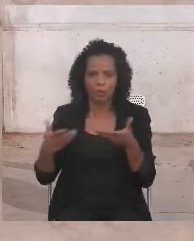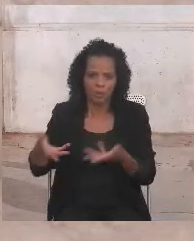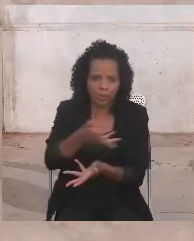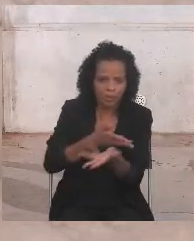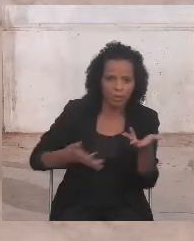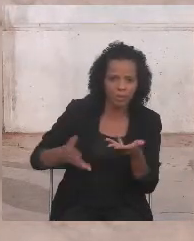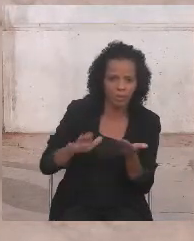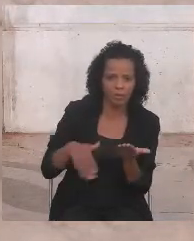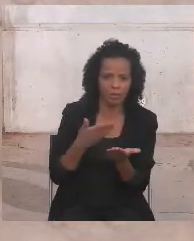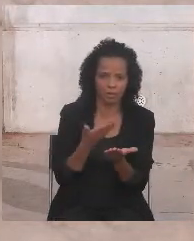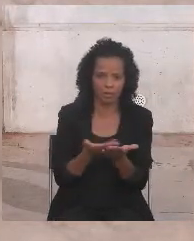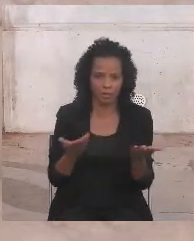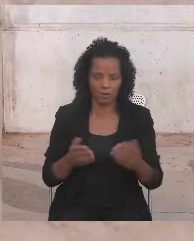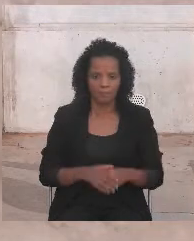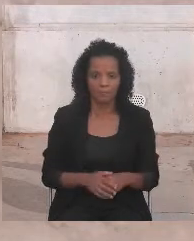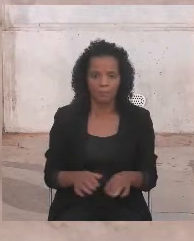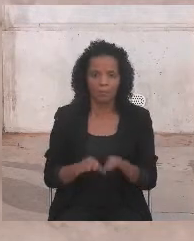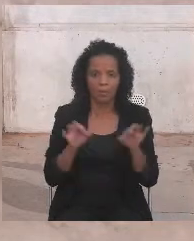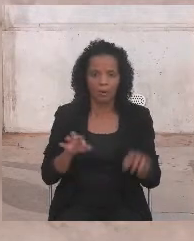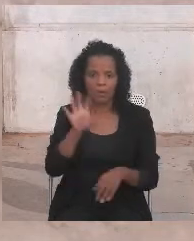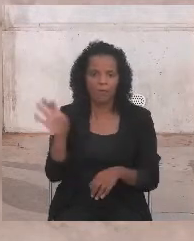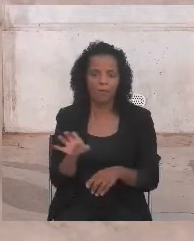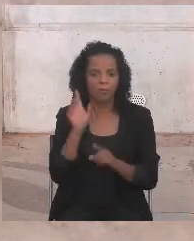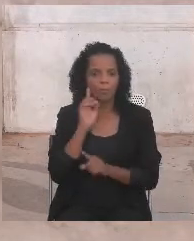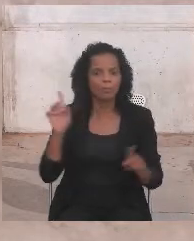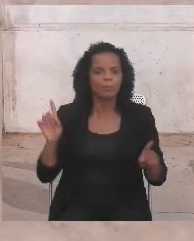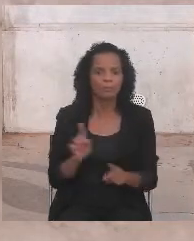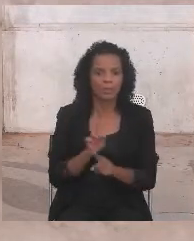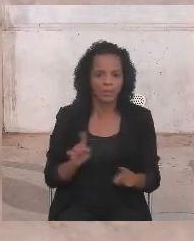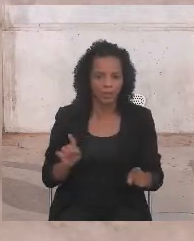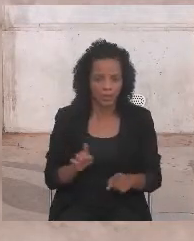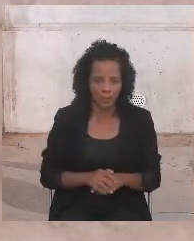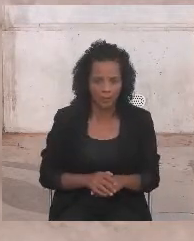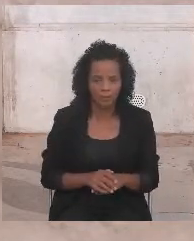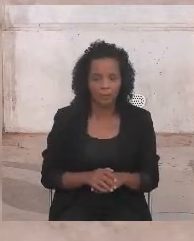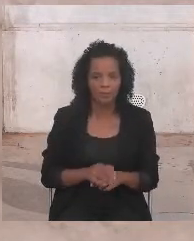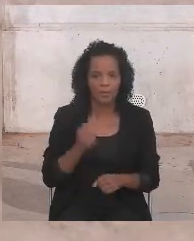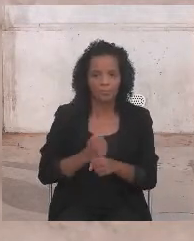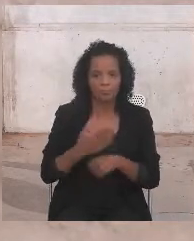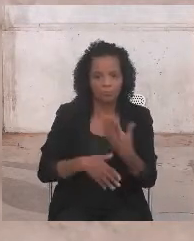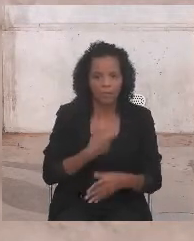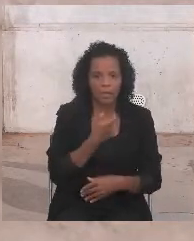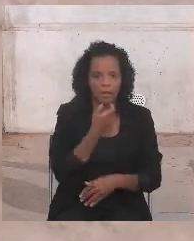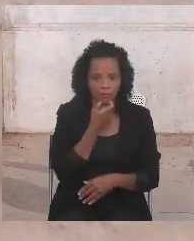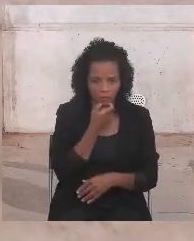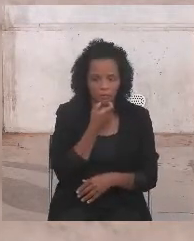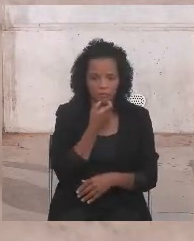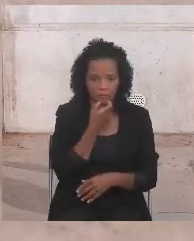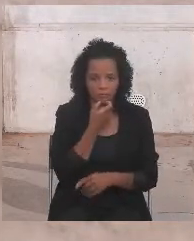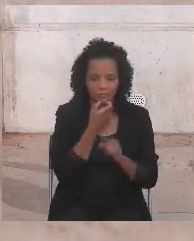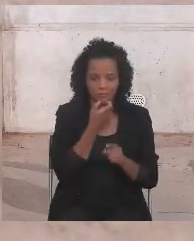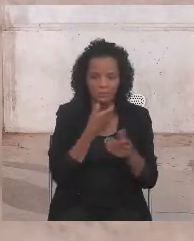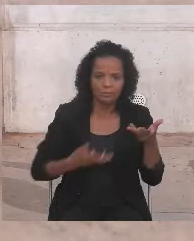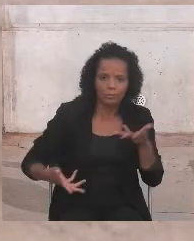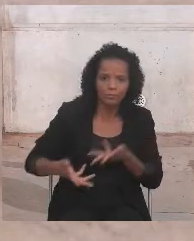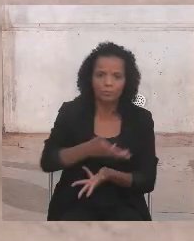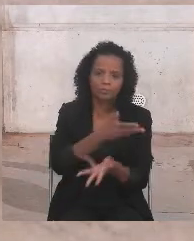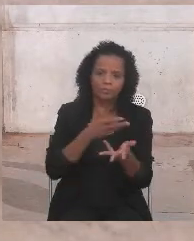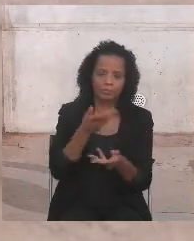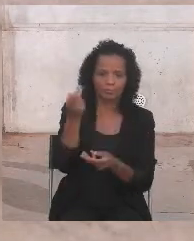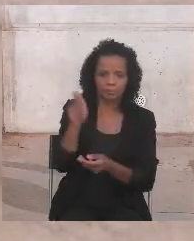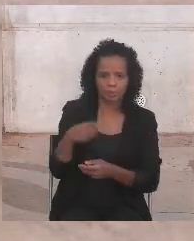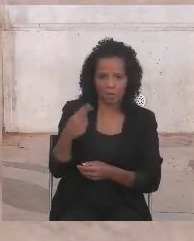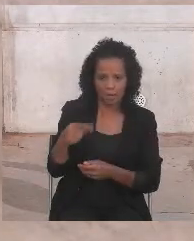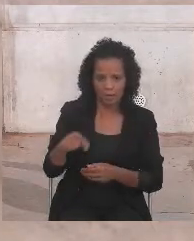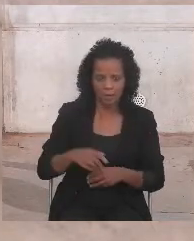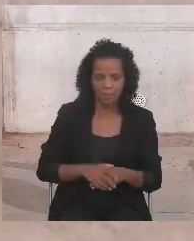comunidade, que, como numa composição musical, só funcionam se essa harmonia